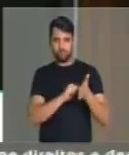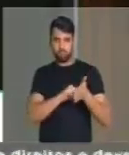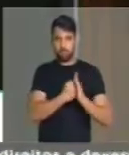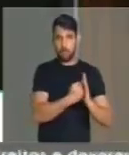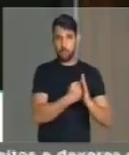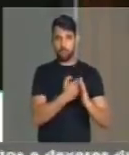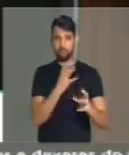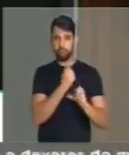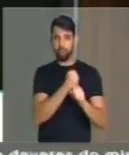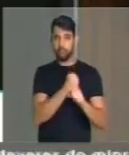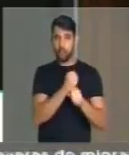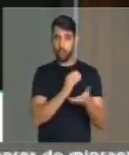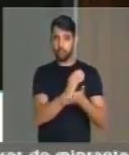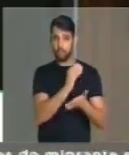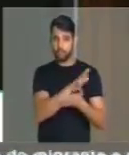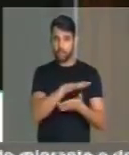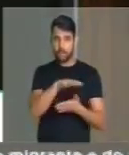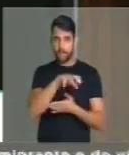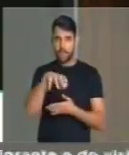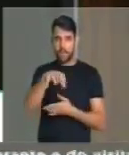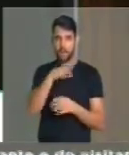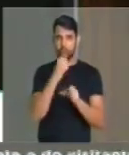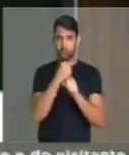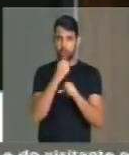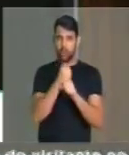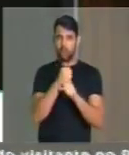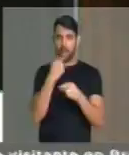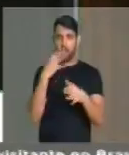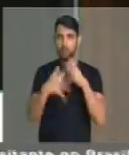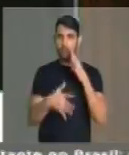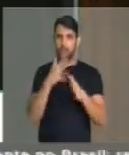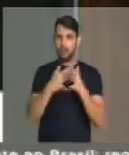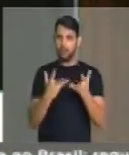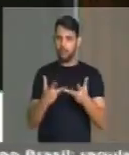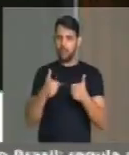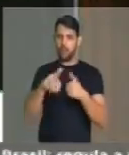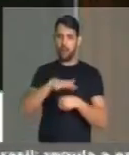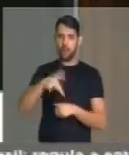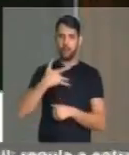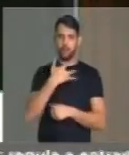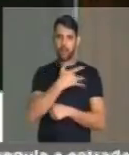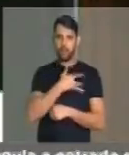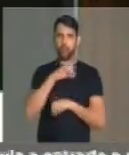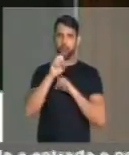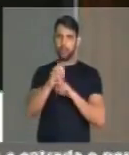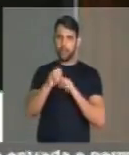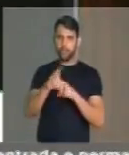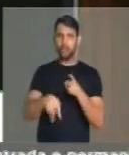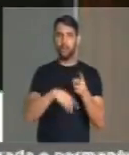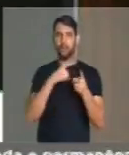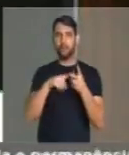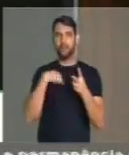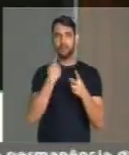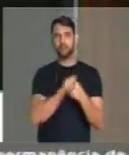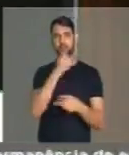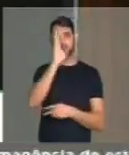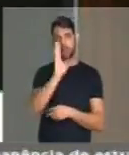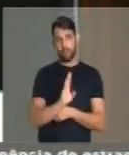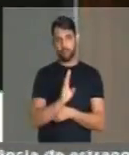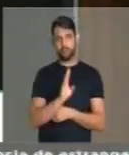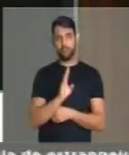arrocho orçamentário, a PEC que vai impedir que se melhore a saúde e a educação em nosso